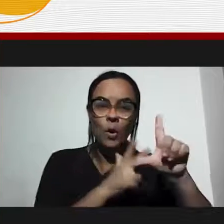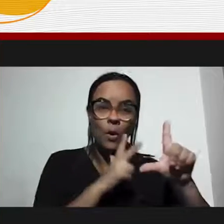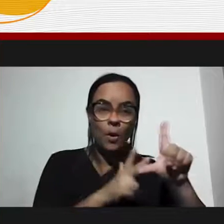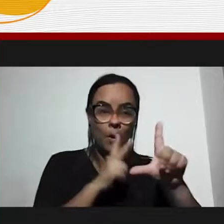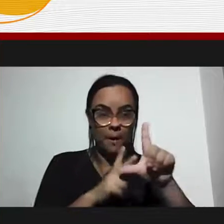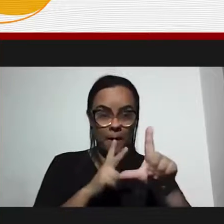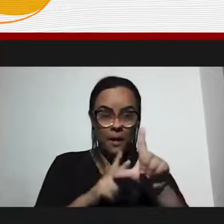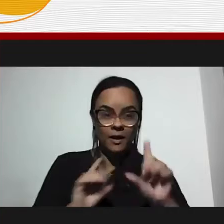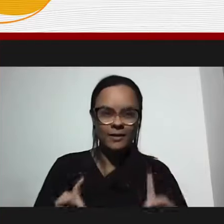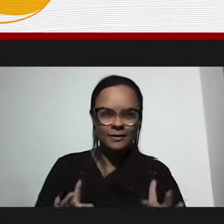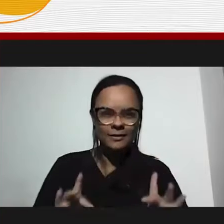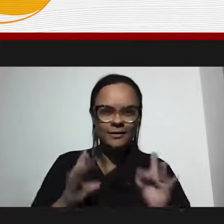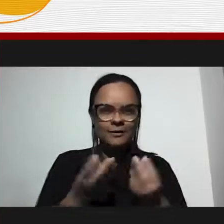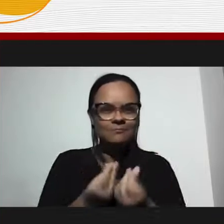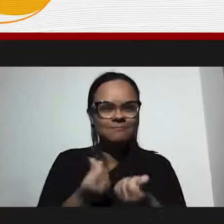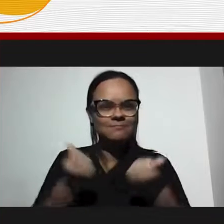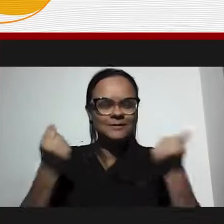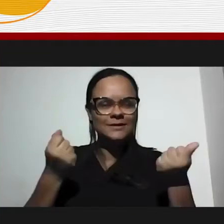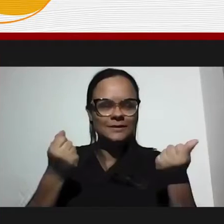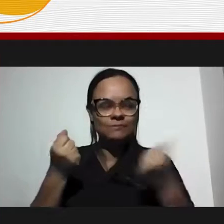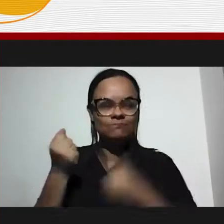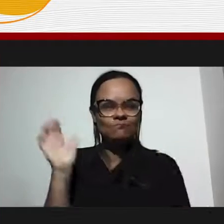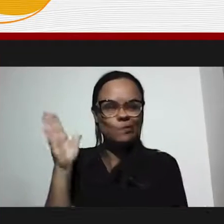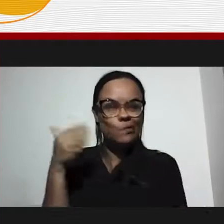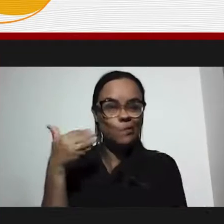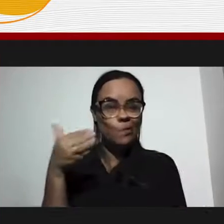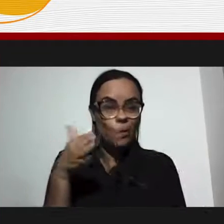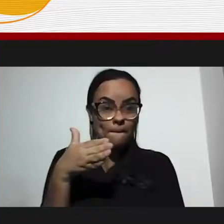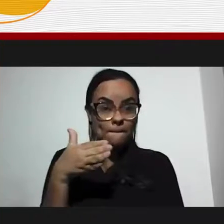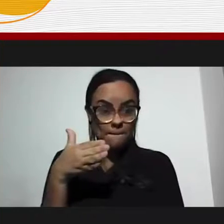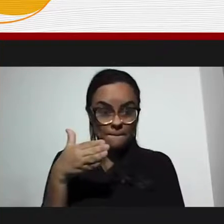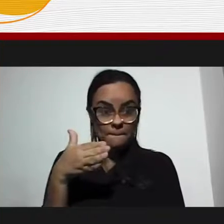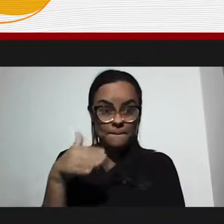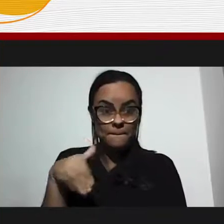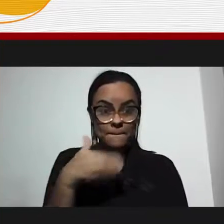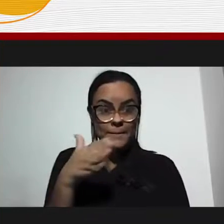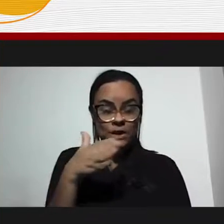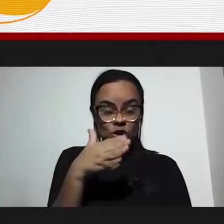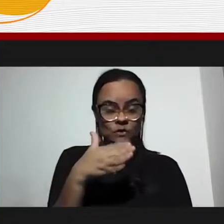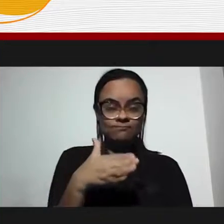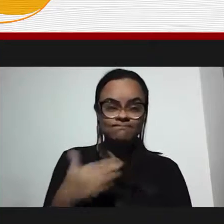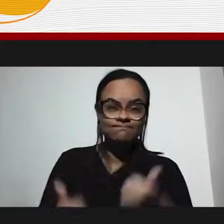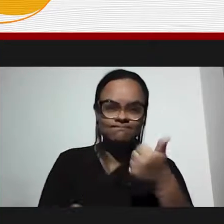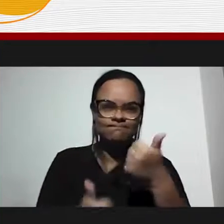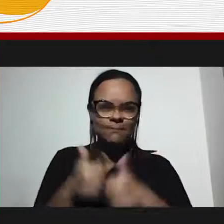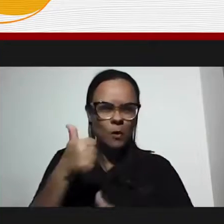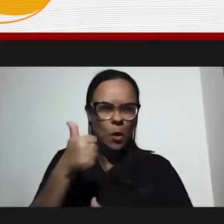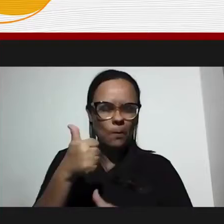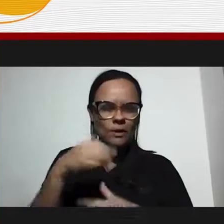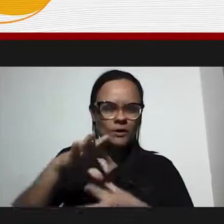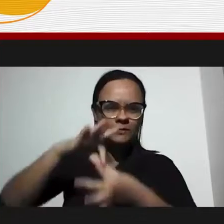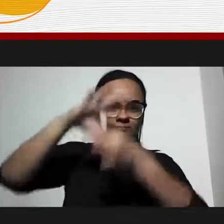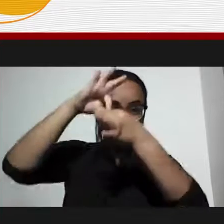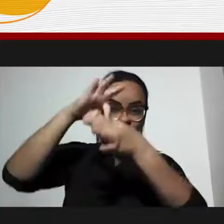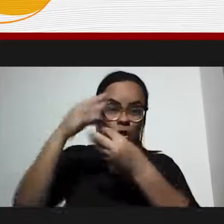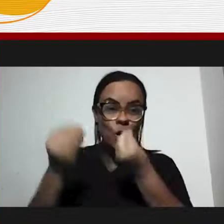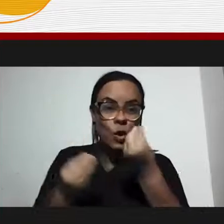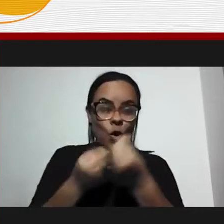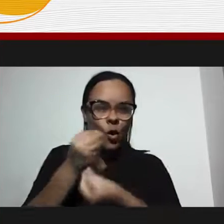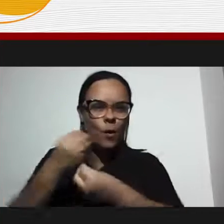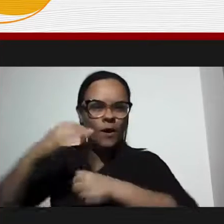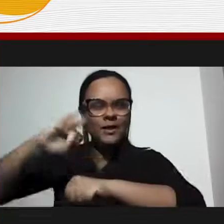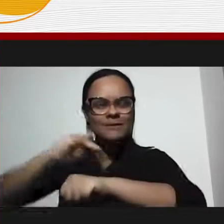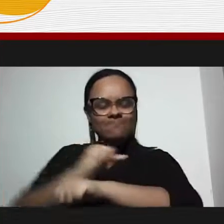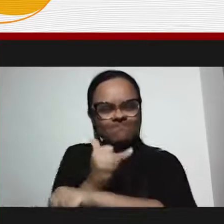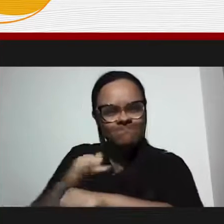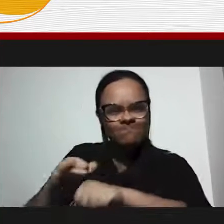maravilhosa, vamos falar um pouco do Clodoaldo Silva, um pouco do esporte paralímpico. E como o esporte serve para uma